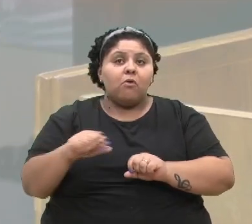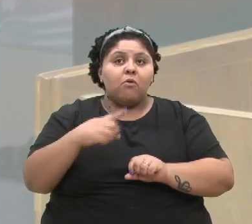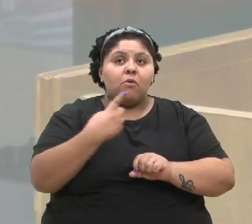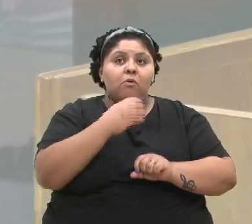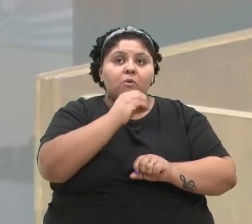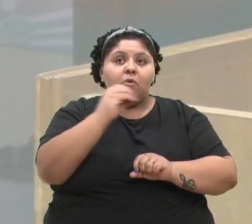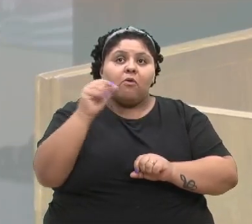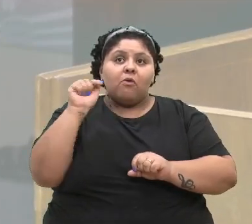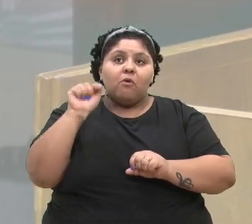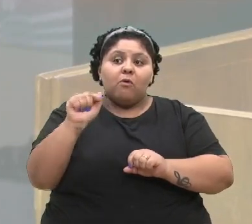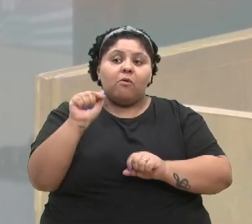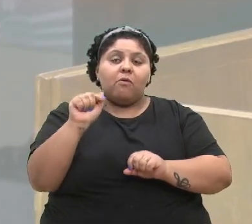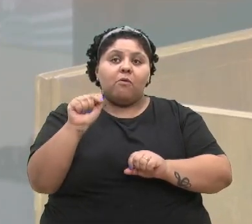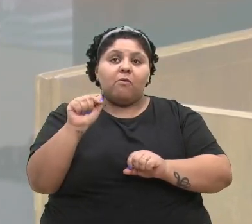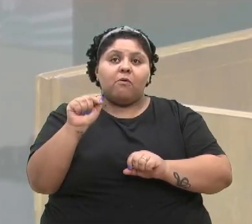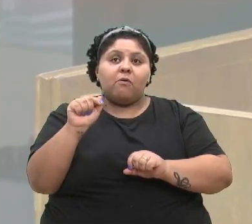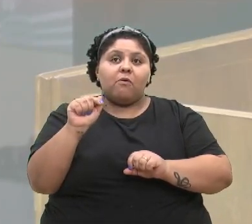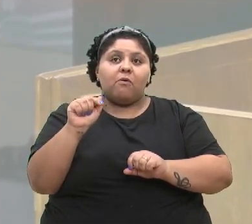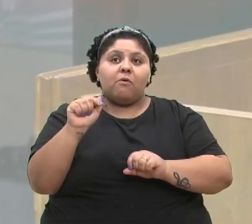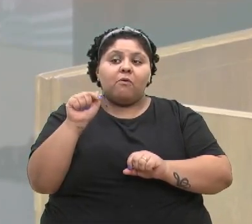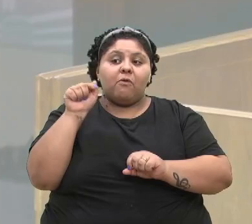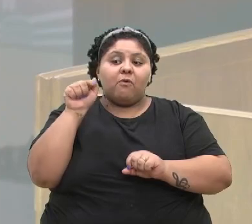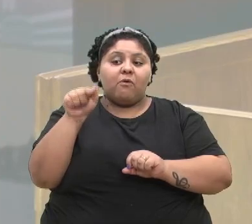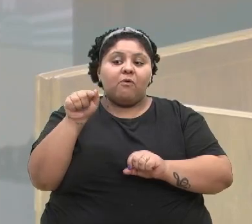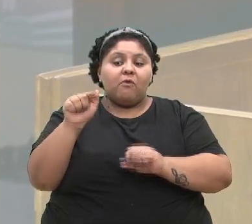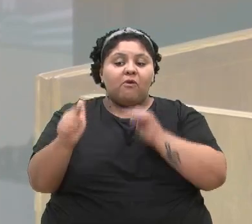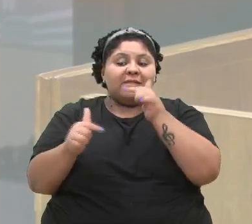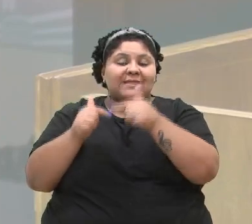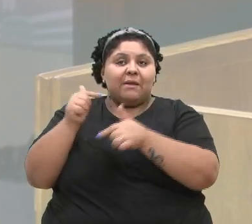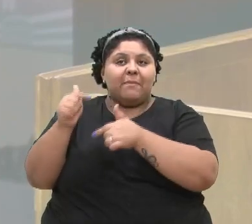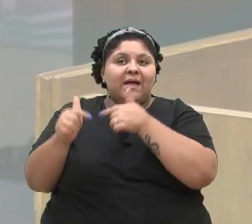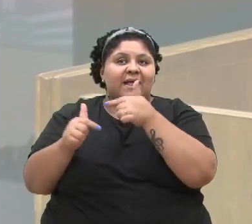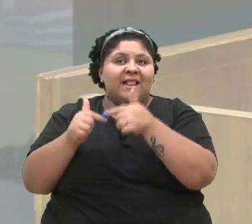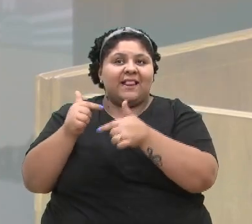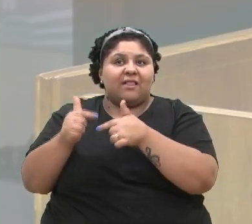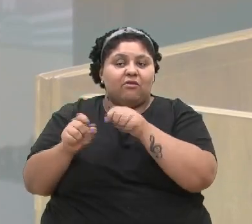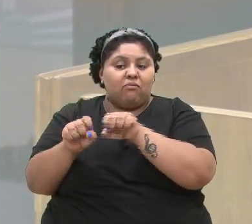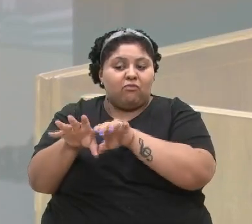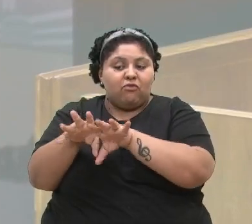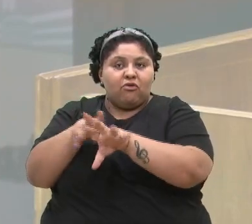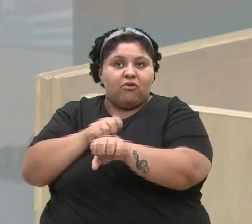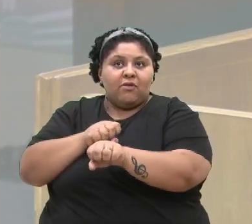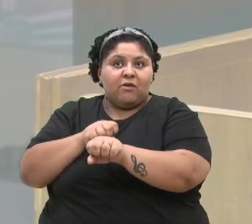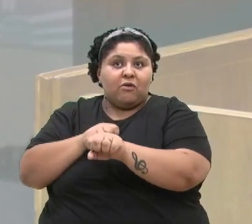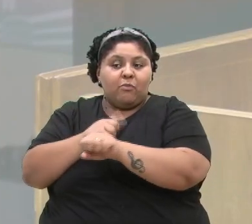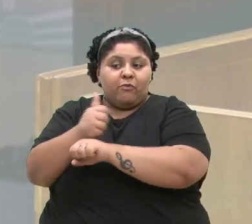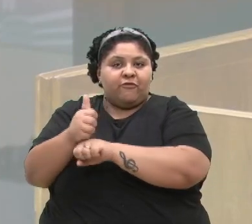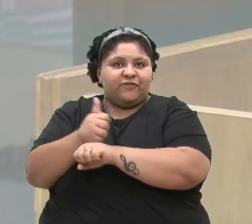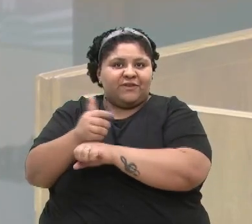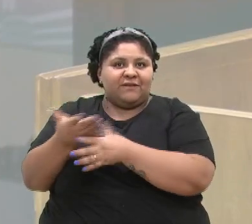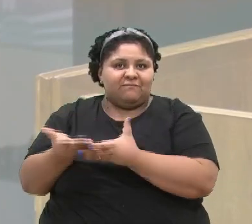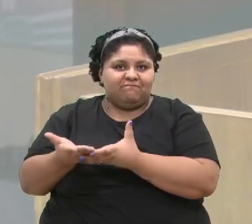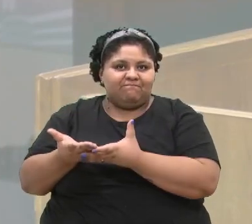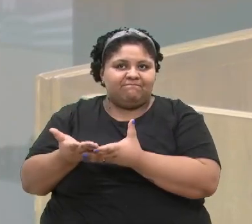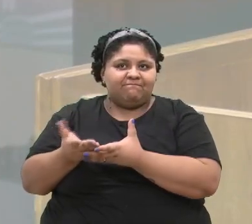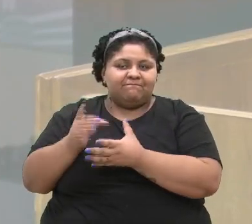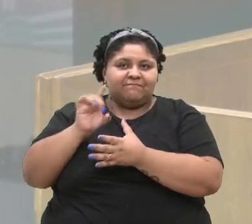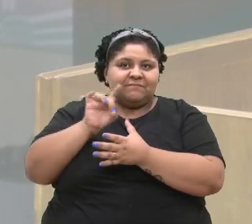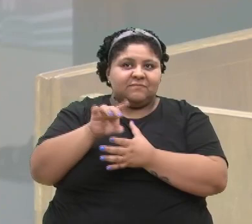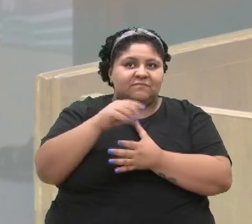1.100.000 desses estão num serviço, numa formação profissional. E